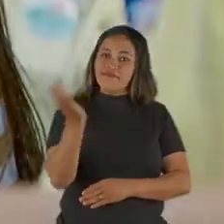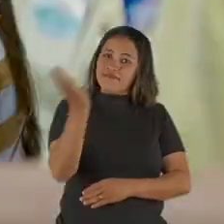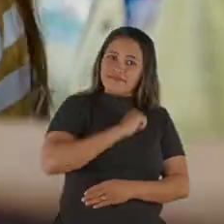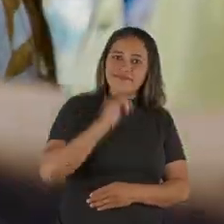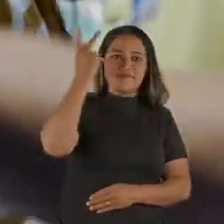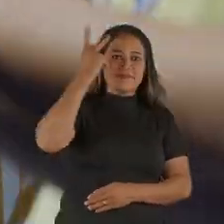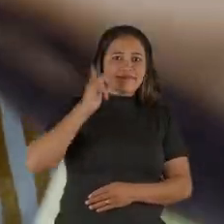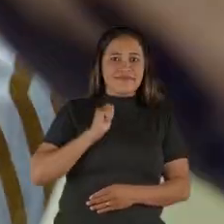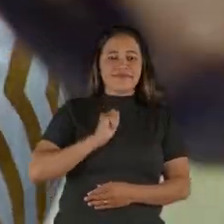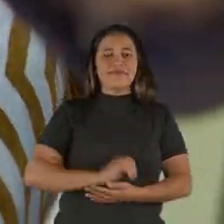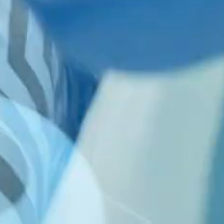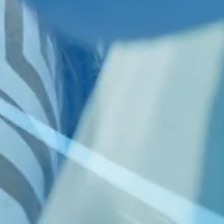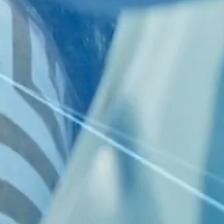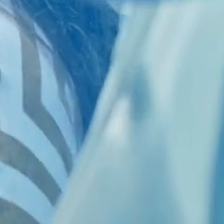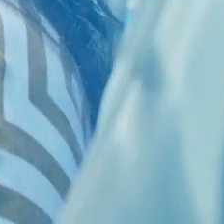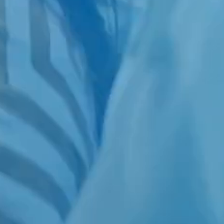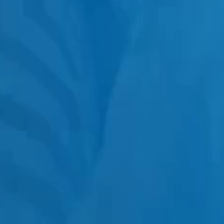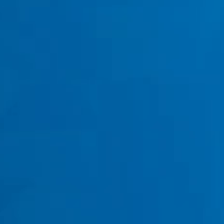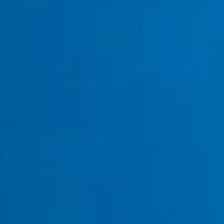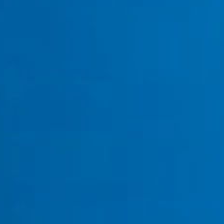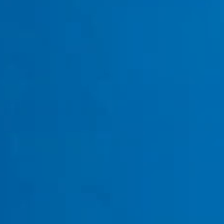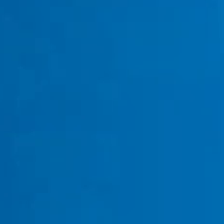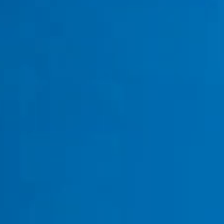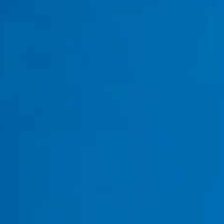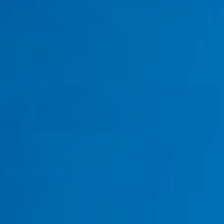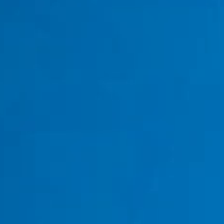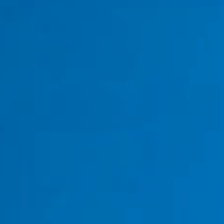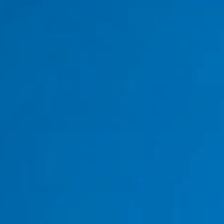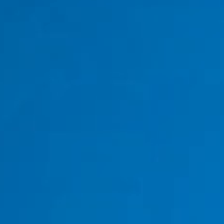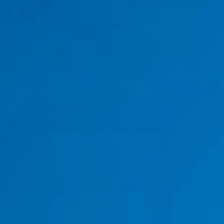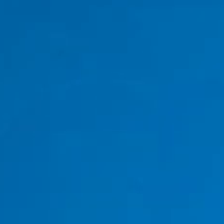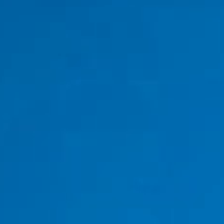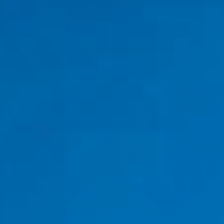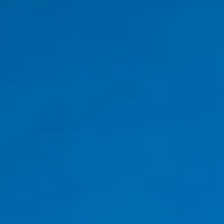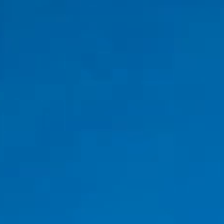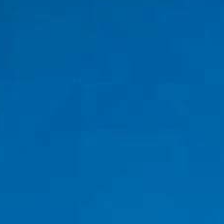outubro. Vem pra Kátia. Kátia, senadora, ela resolve.